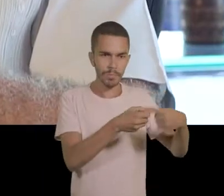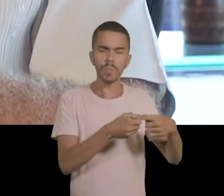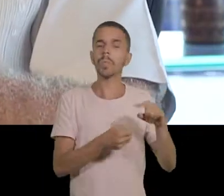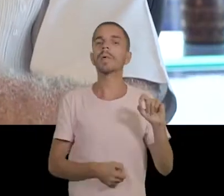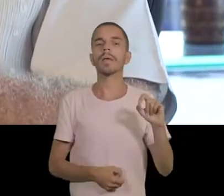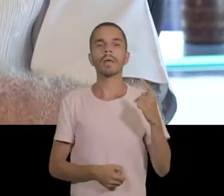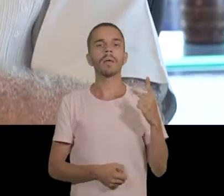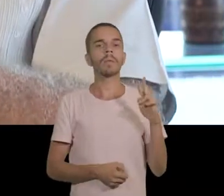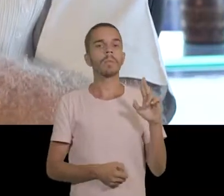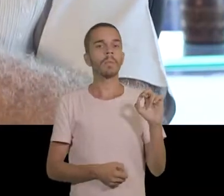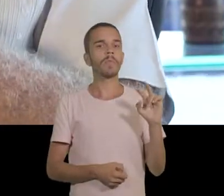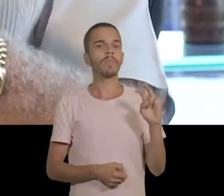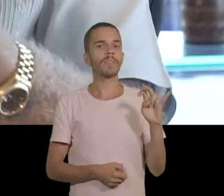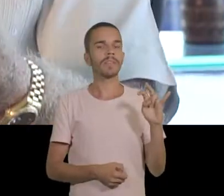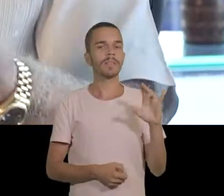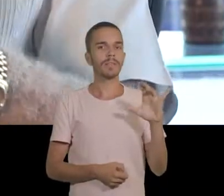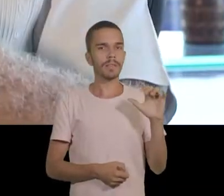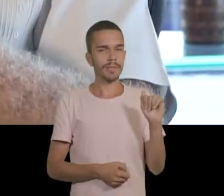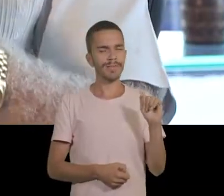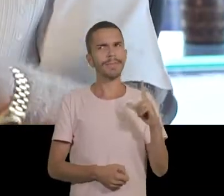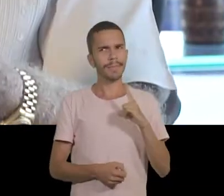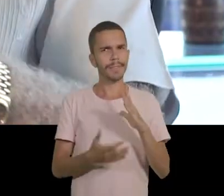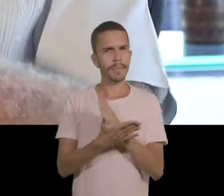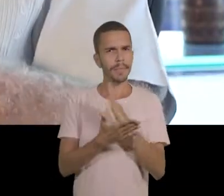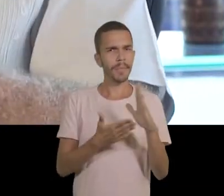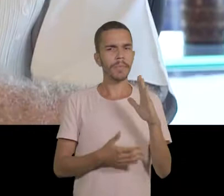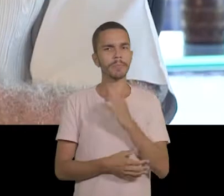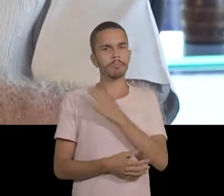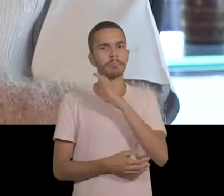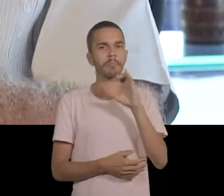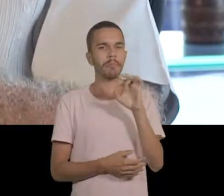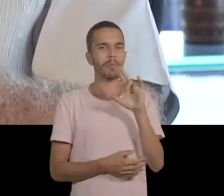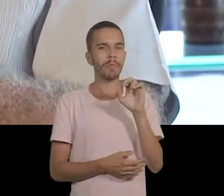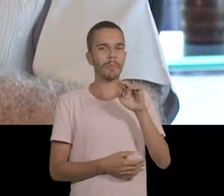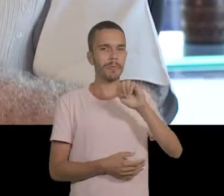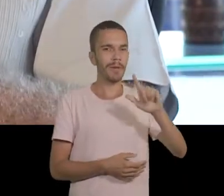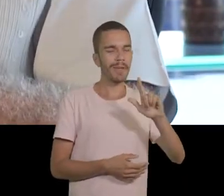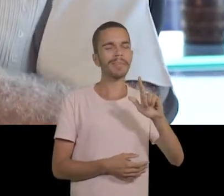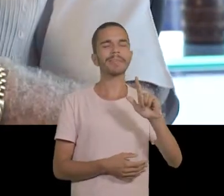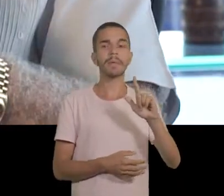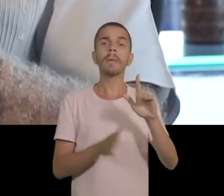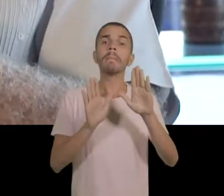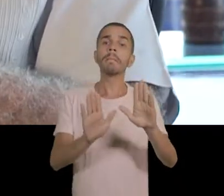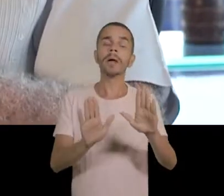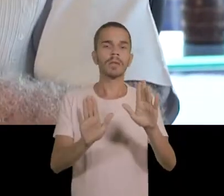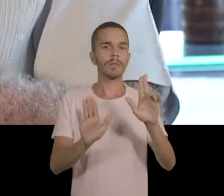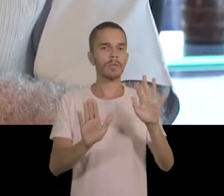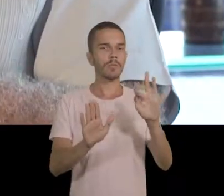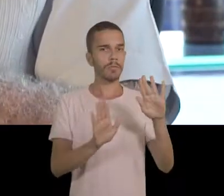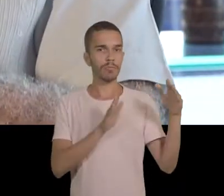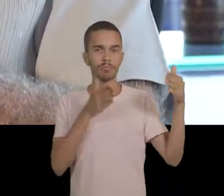provinciana. Então eram cidades ainda que tinham os seus coronéis. E com a chegada da